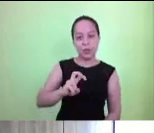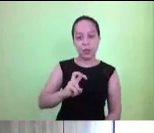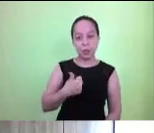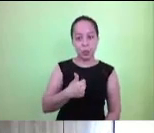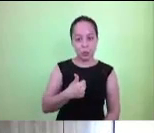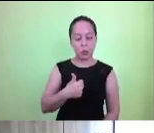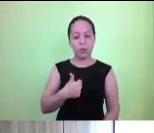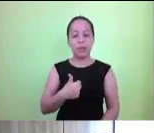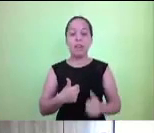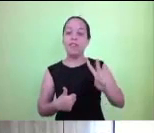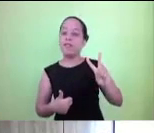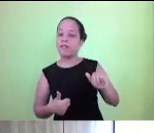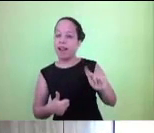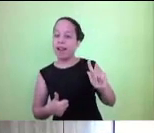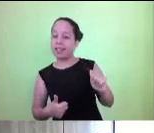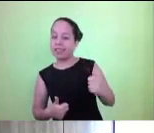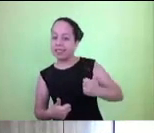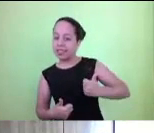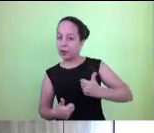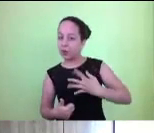14 vagas.